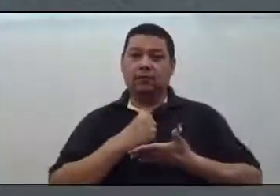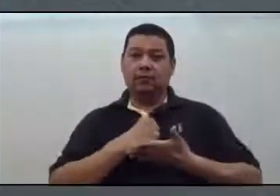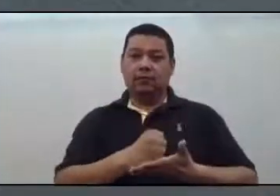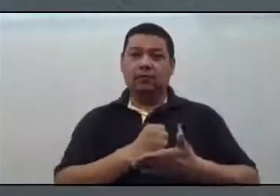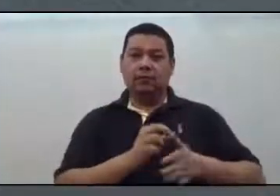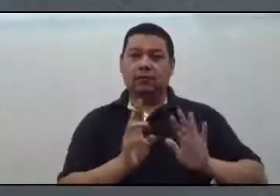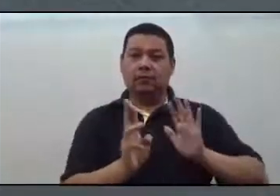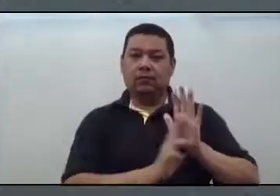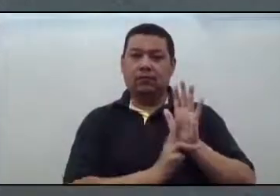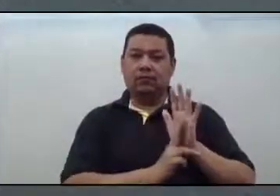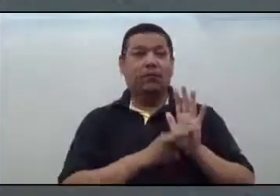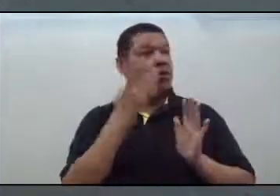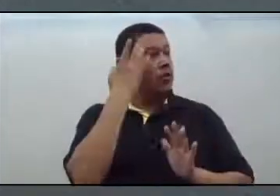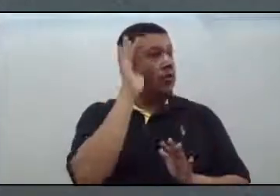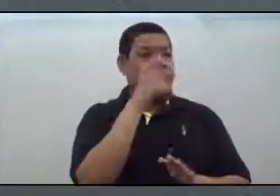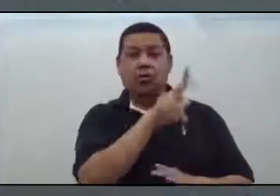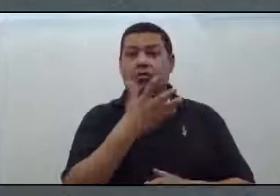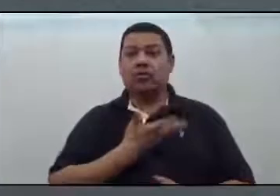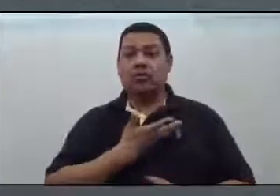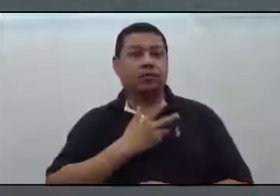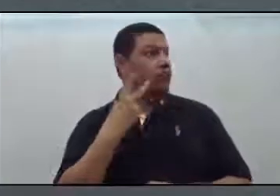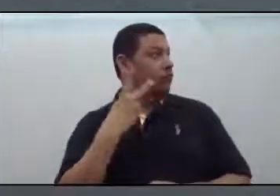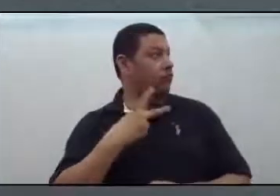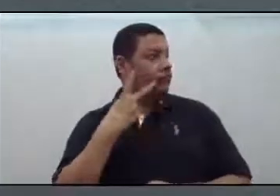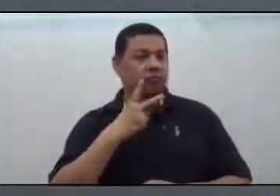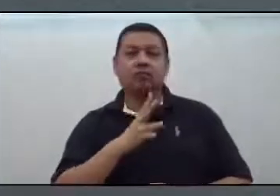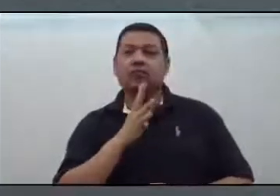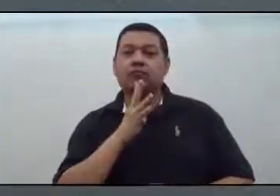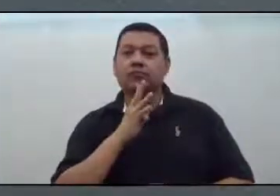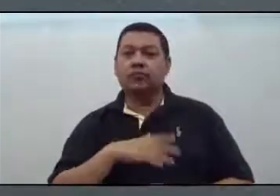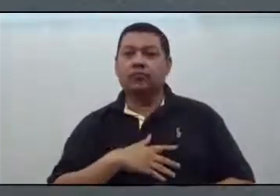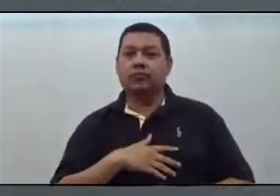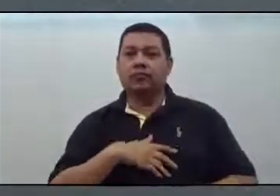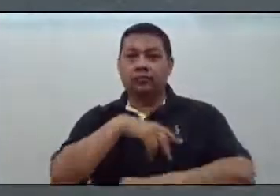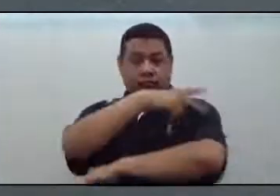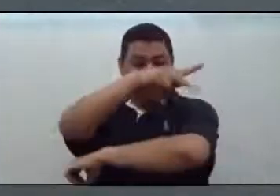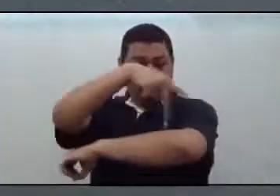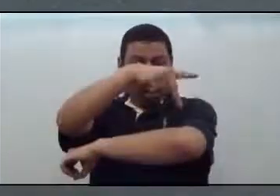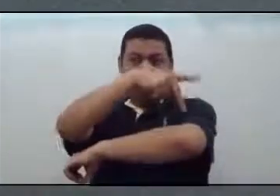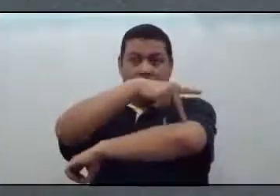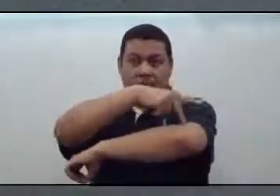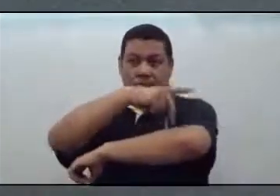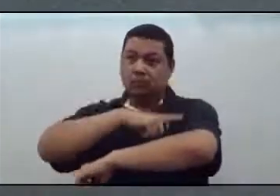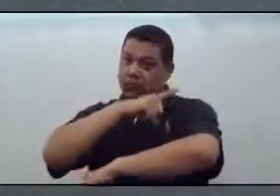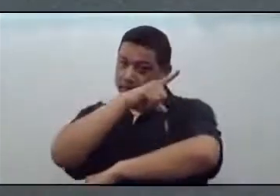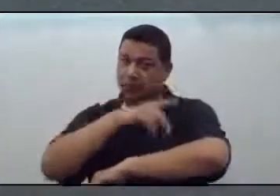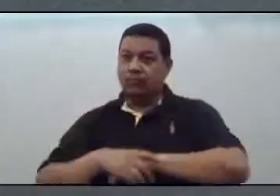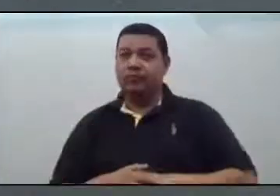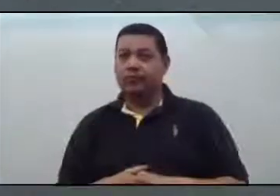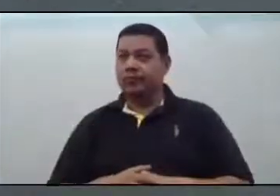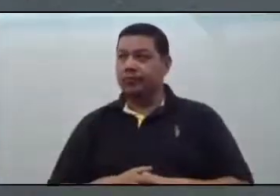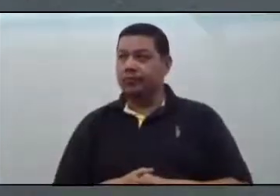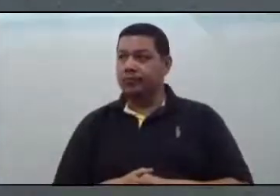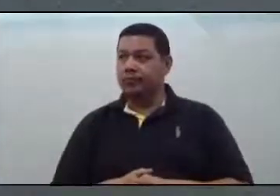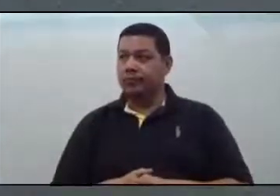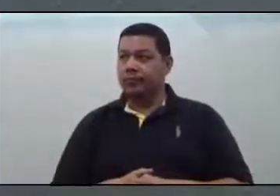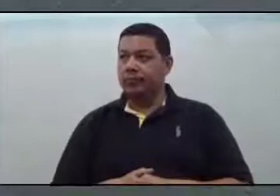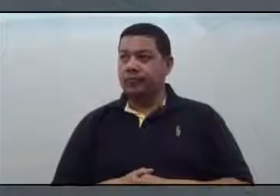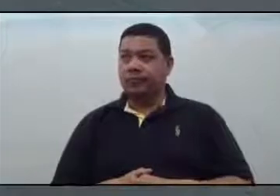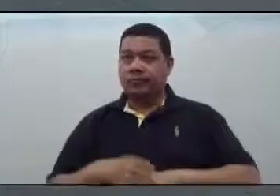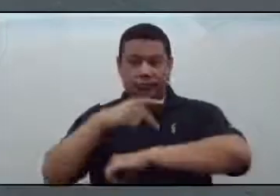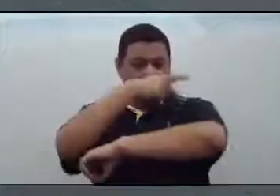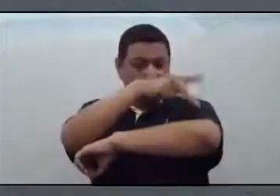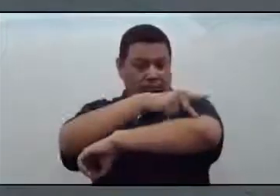sei se os colegas vereadores conhecem a praça do distrito. Uma quadra, está toda a praça com a